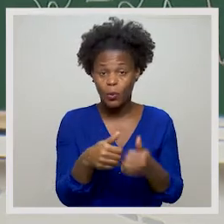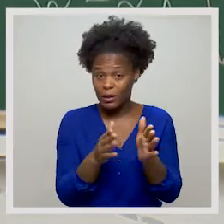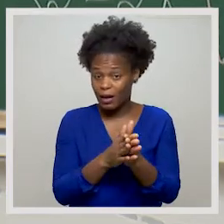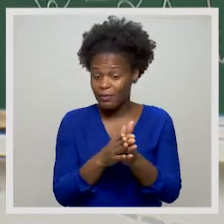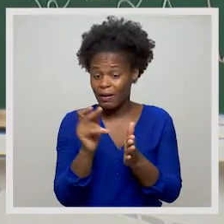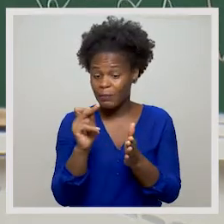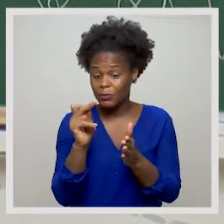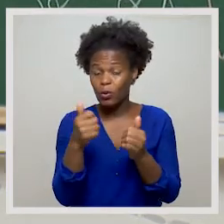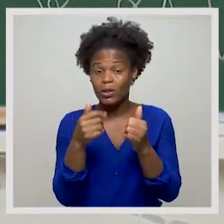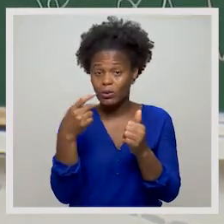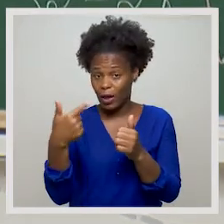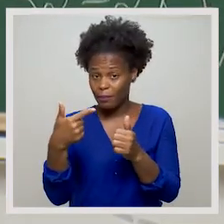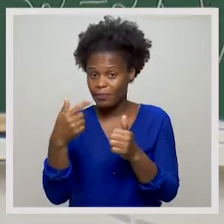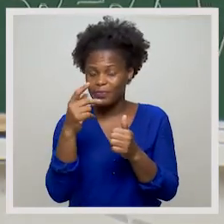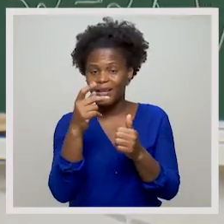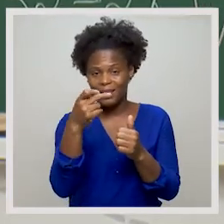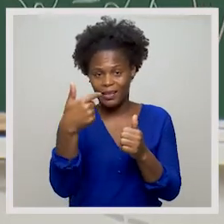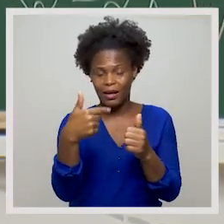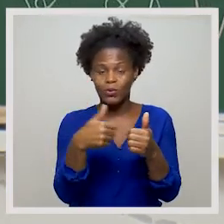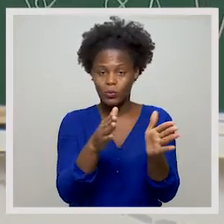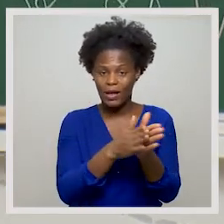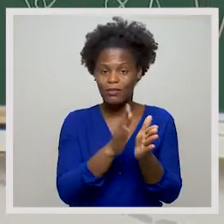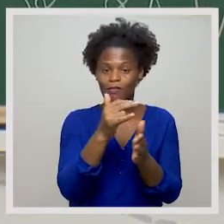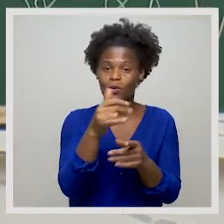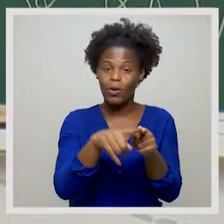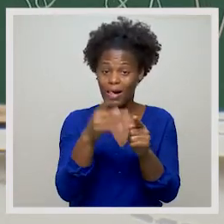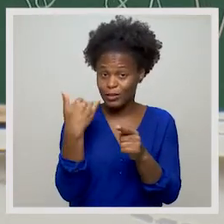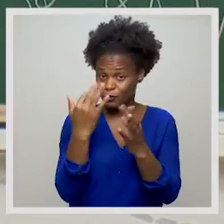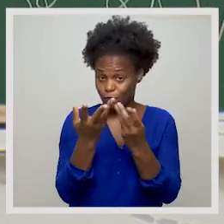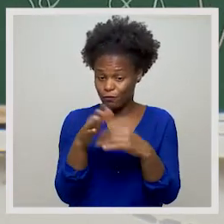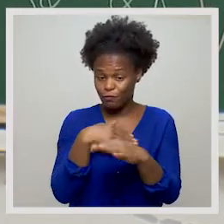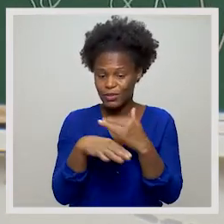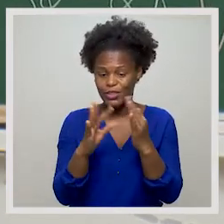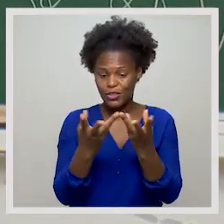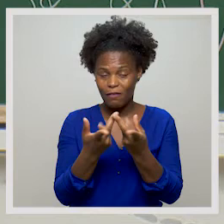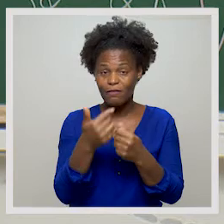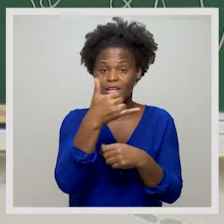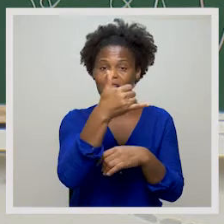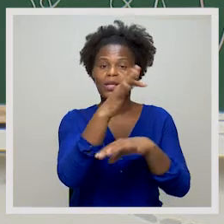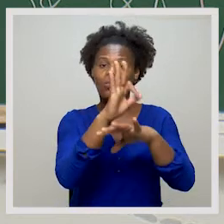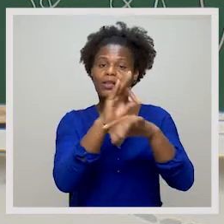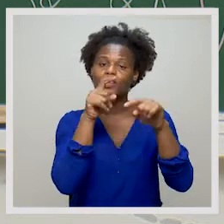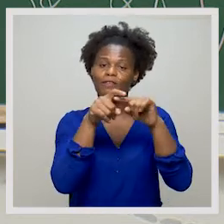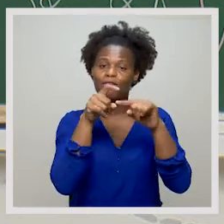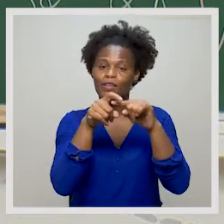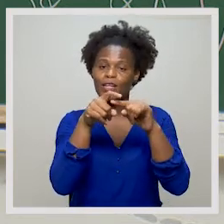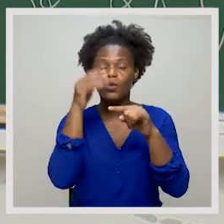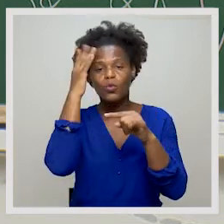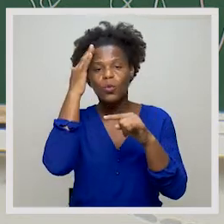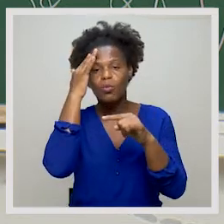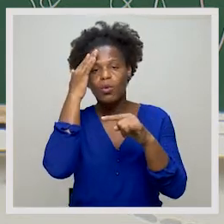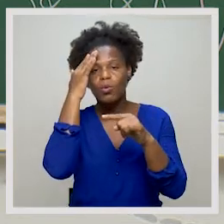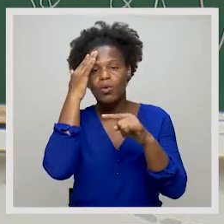amplitude total, que nós já calculamos, deu 24, a dividir pelo número